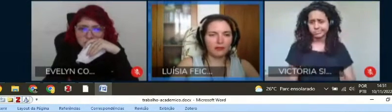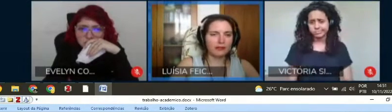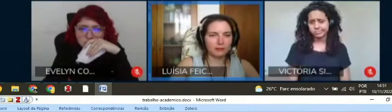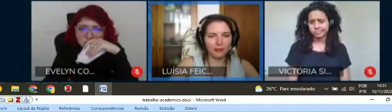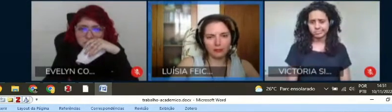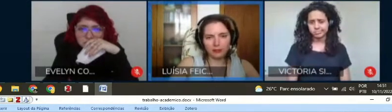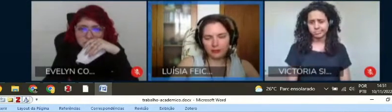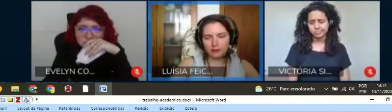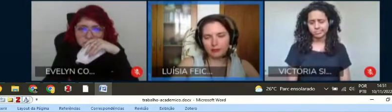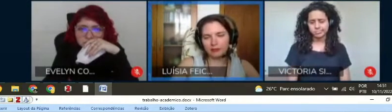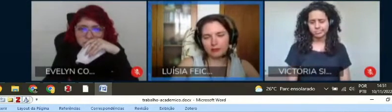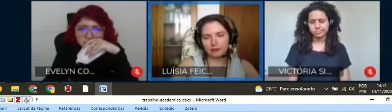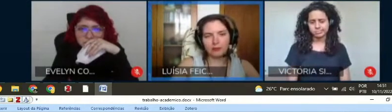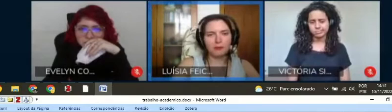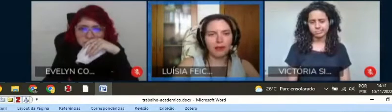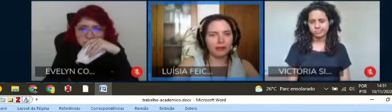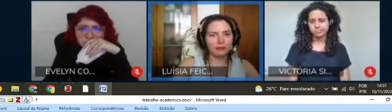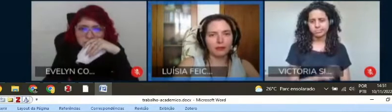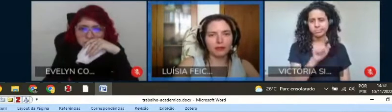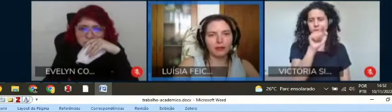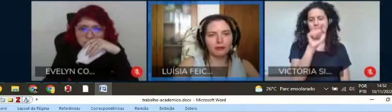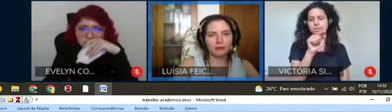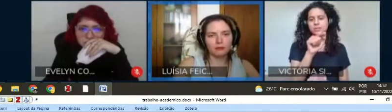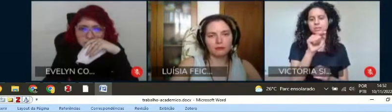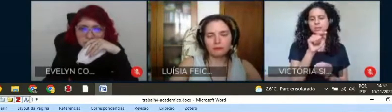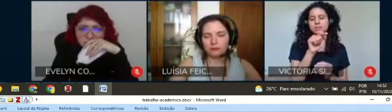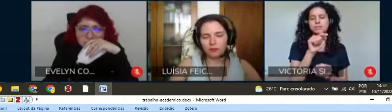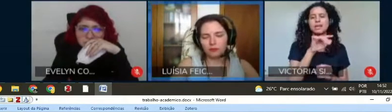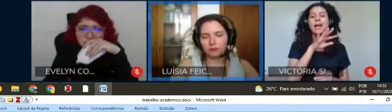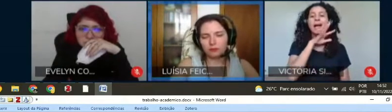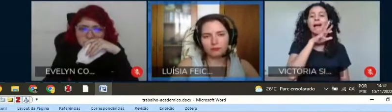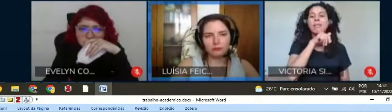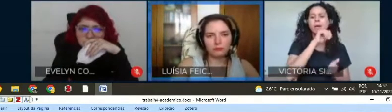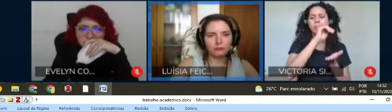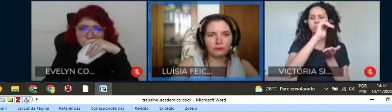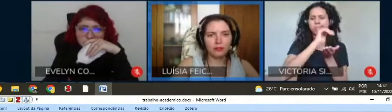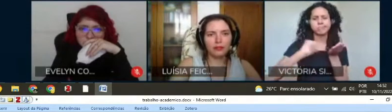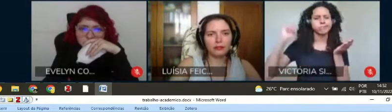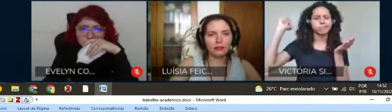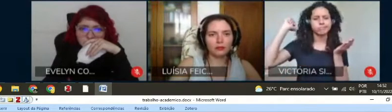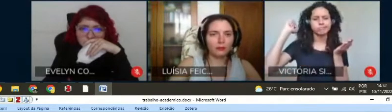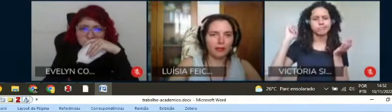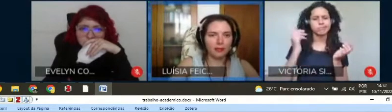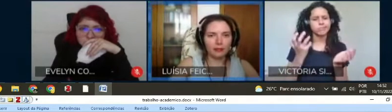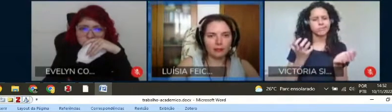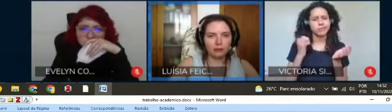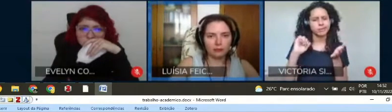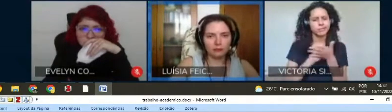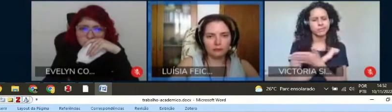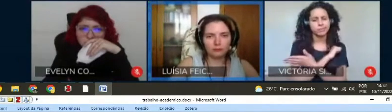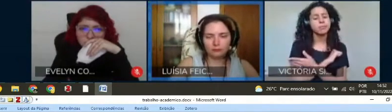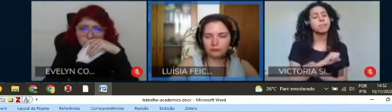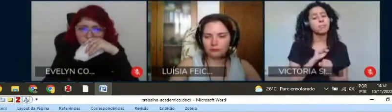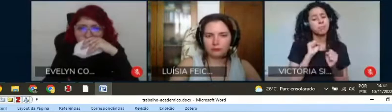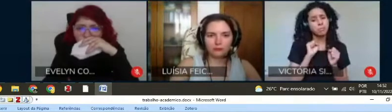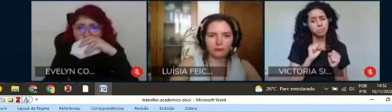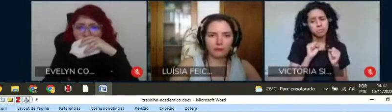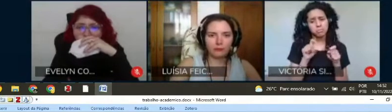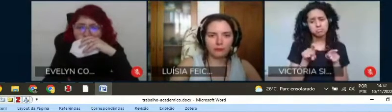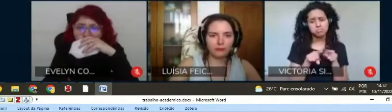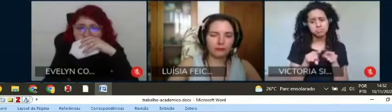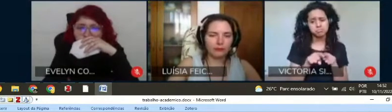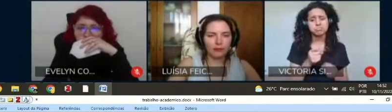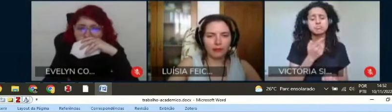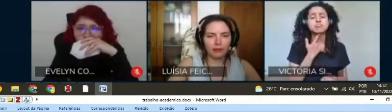Esse aqui não vai ser mais uma seção primária. Estou em texto.